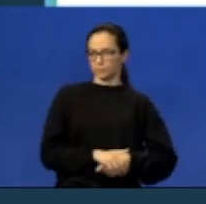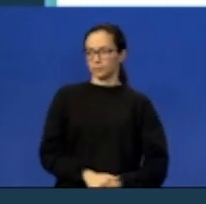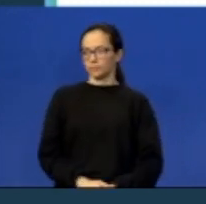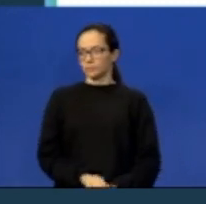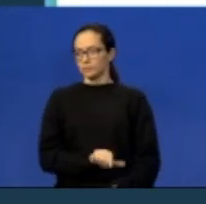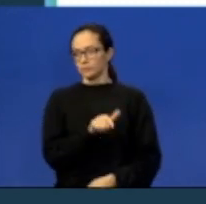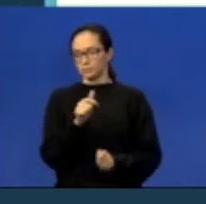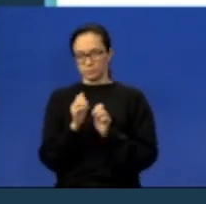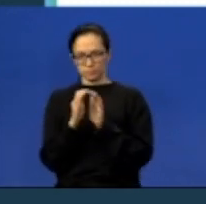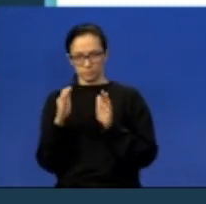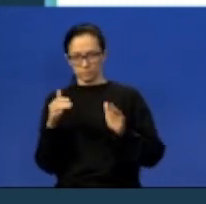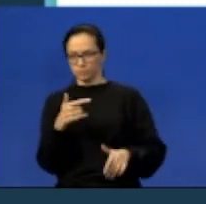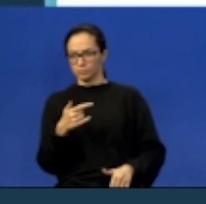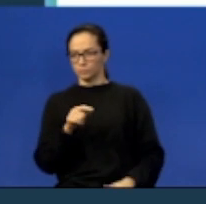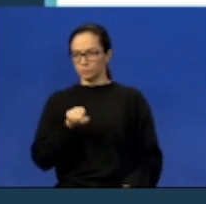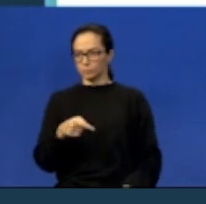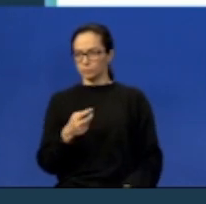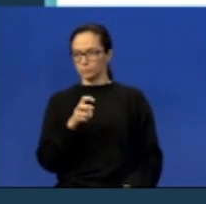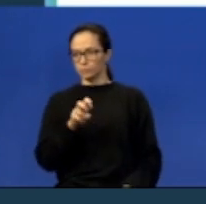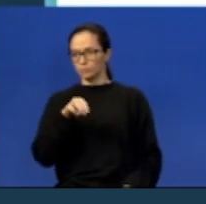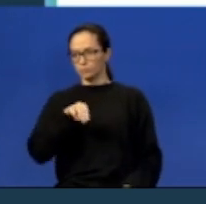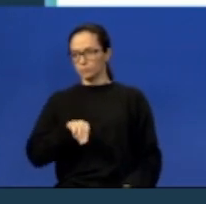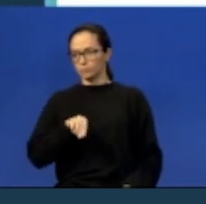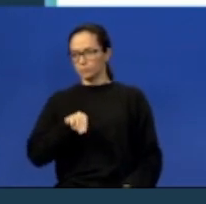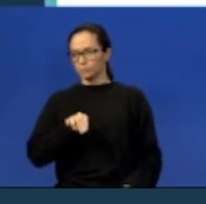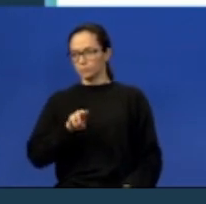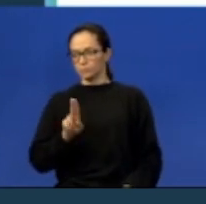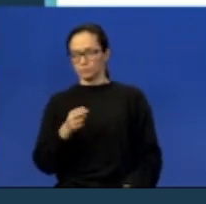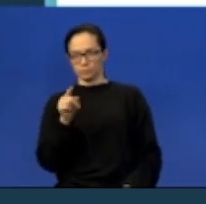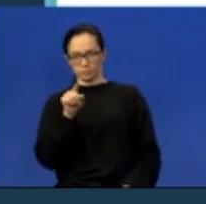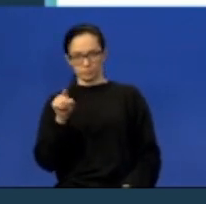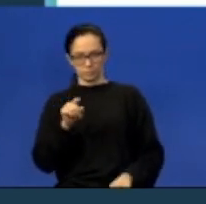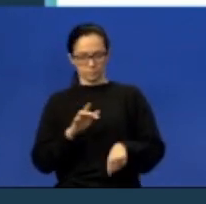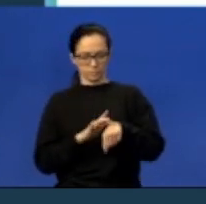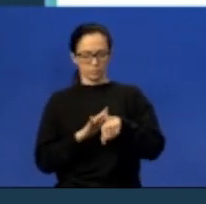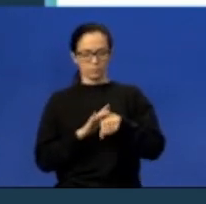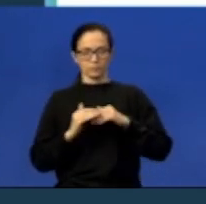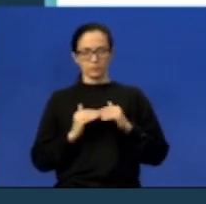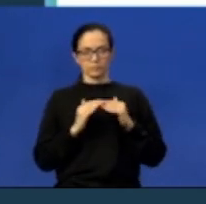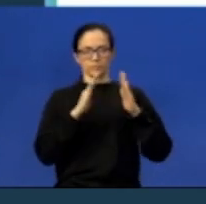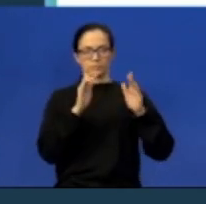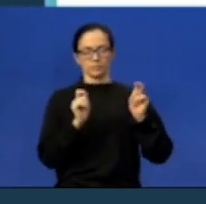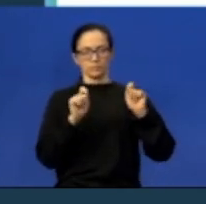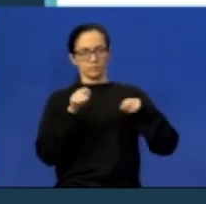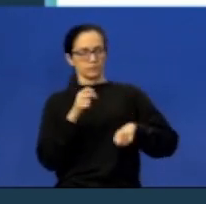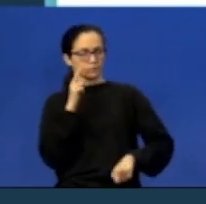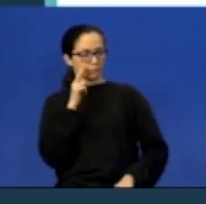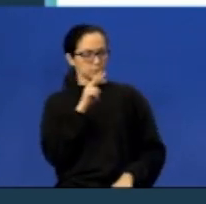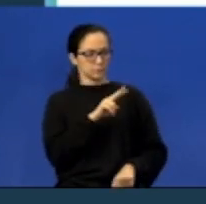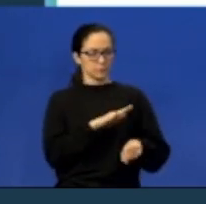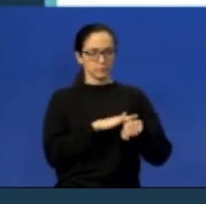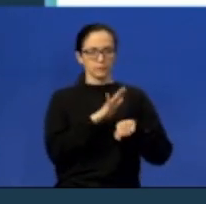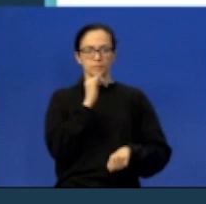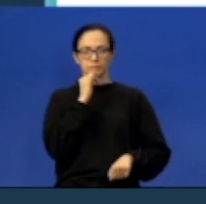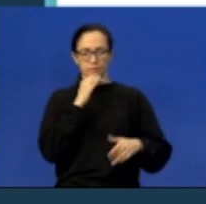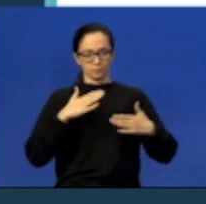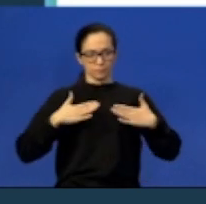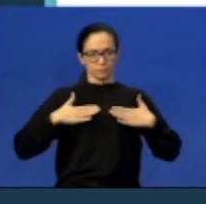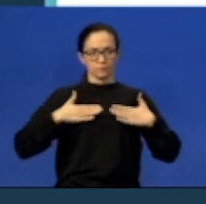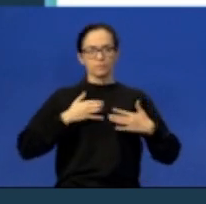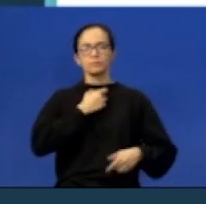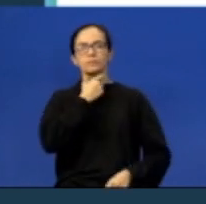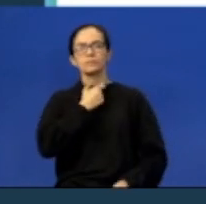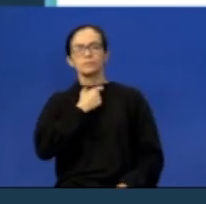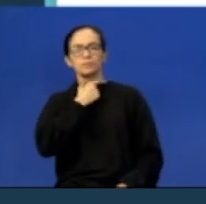7,5 MHz, eles são utilizados em exames de tecidos superficiais, como, por exemplo, os exames da mama, da